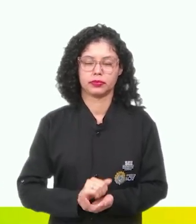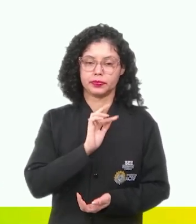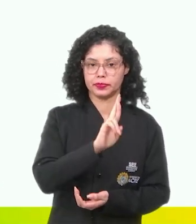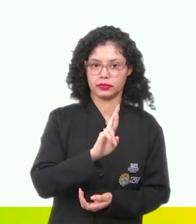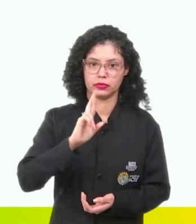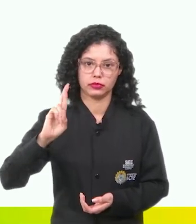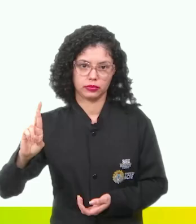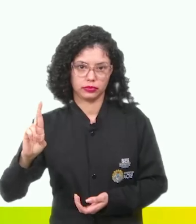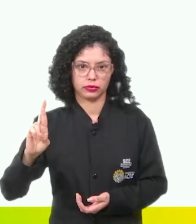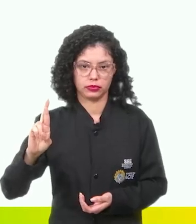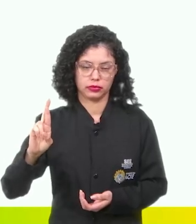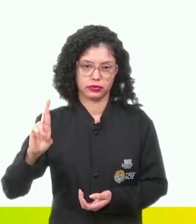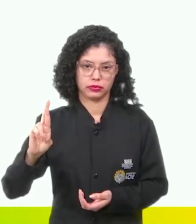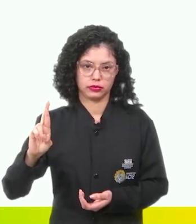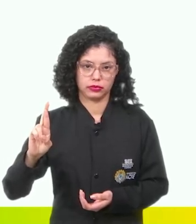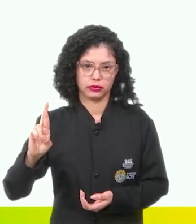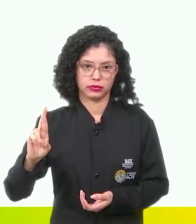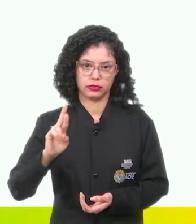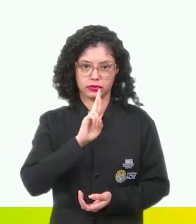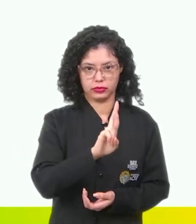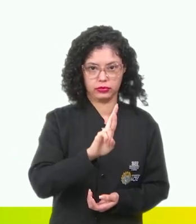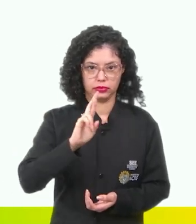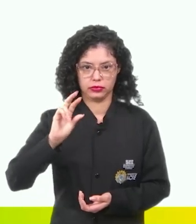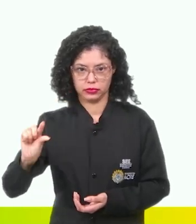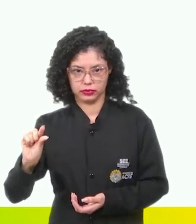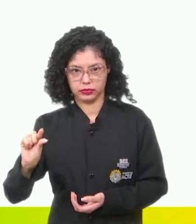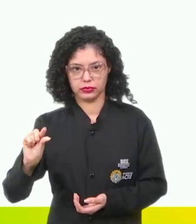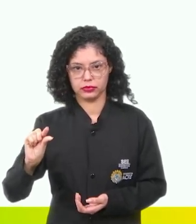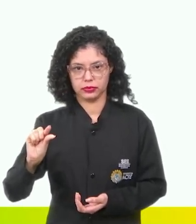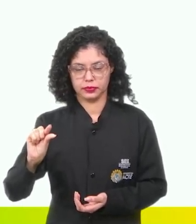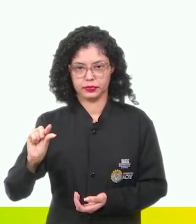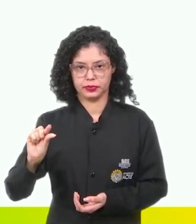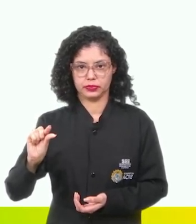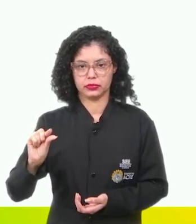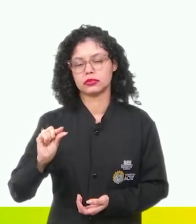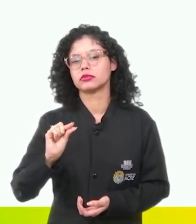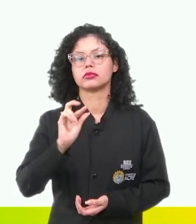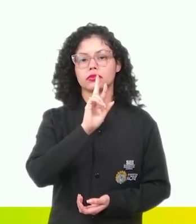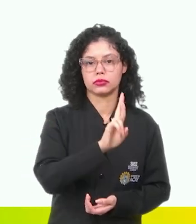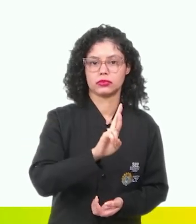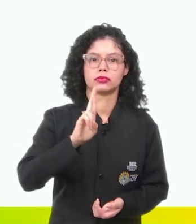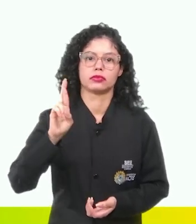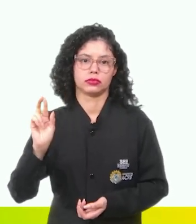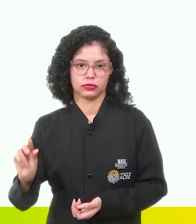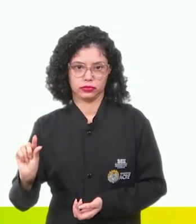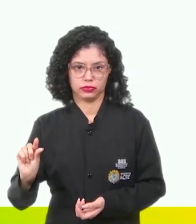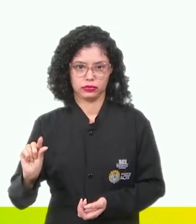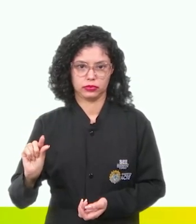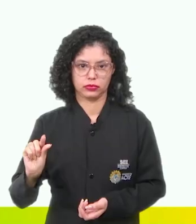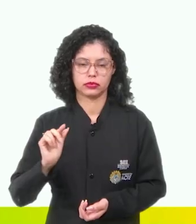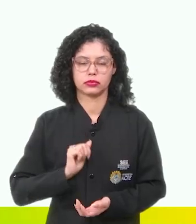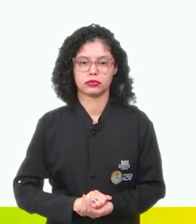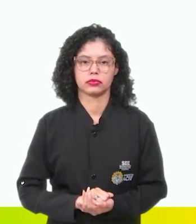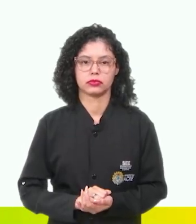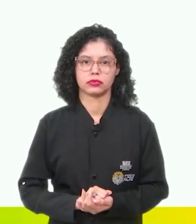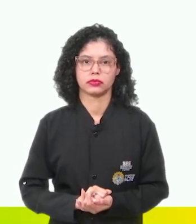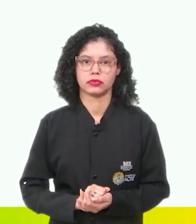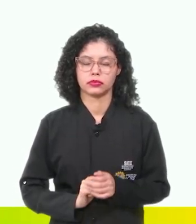Rzão, Rzão, Rzinho, Rzão, Rzinho e Rzinho,